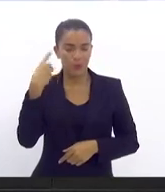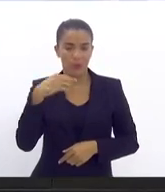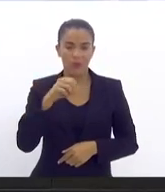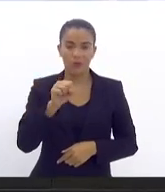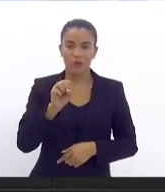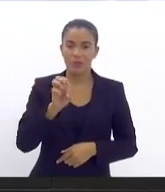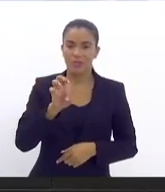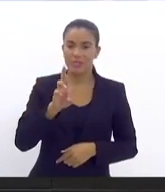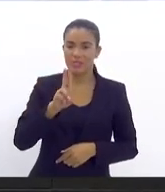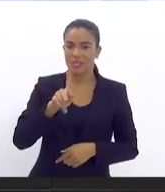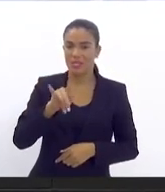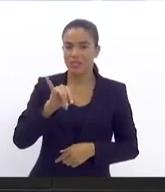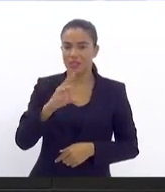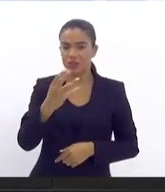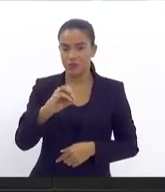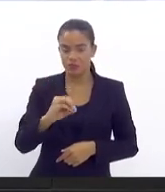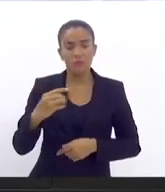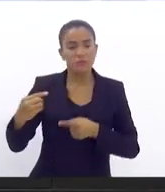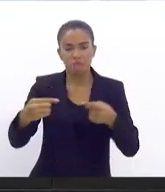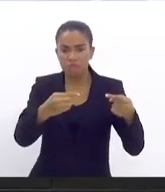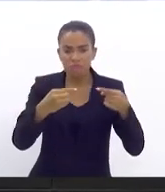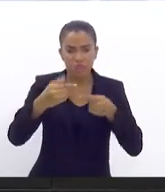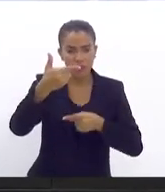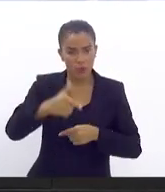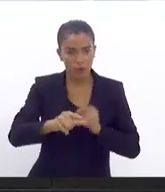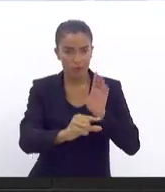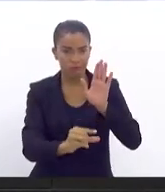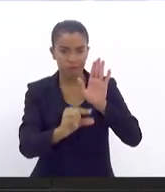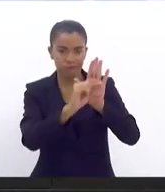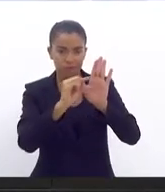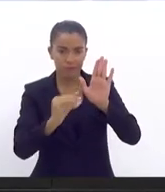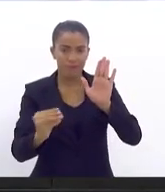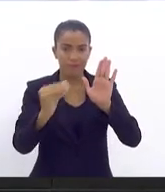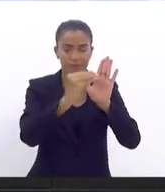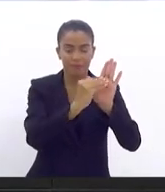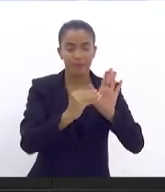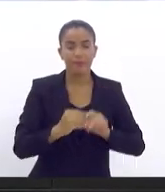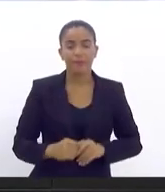deputado Serafini, para que a gente possa discutir de volta a matéria. Passa ao bloco...